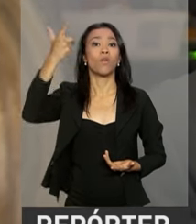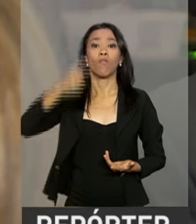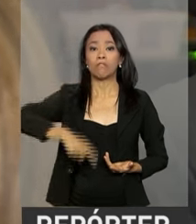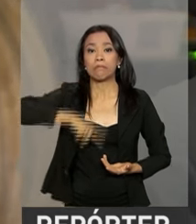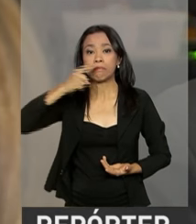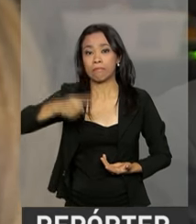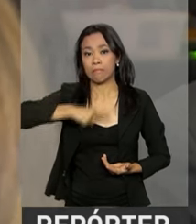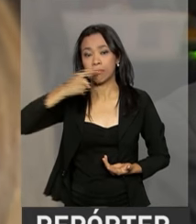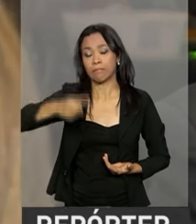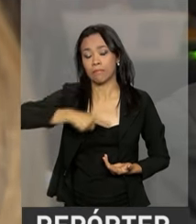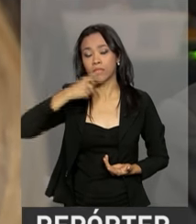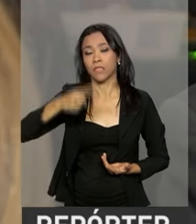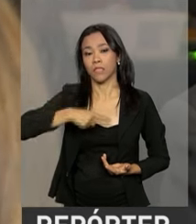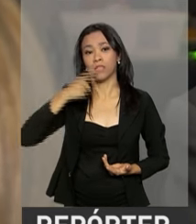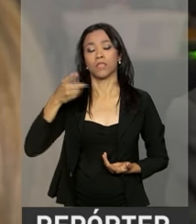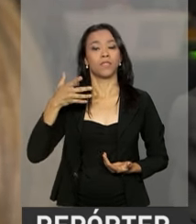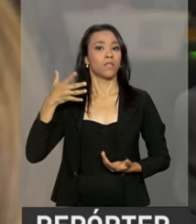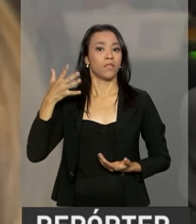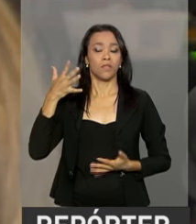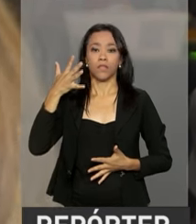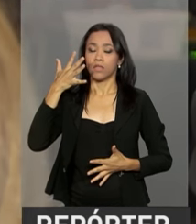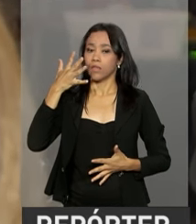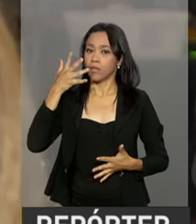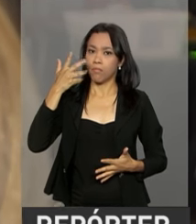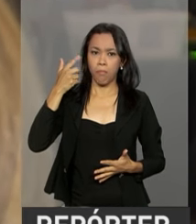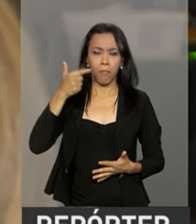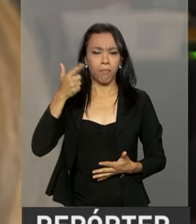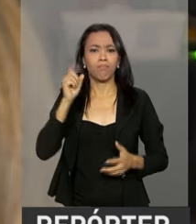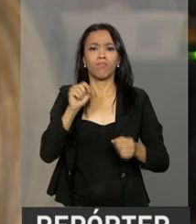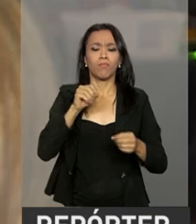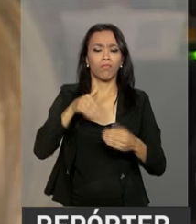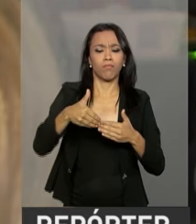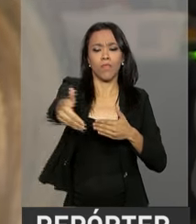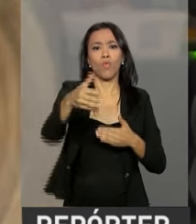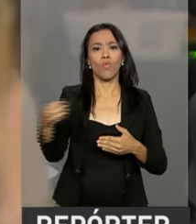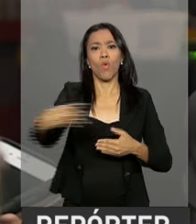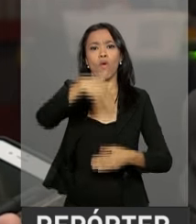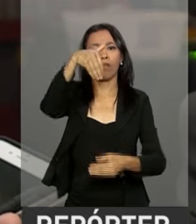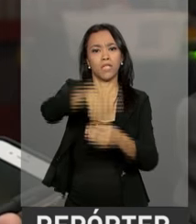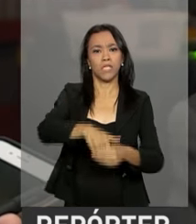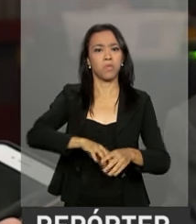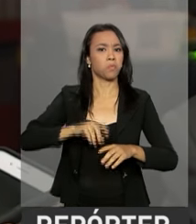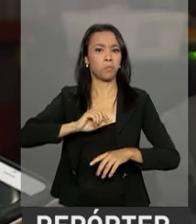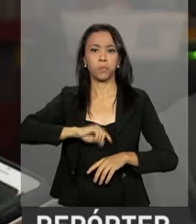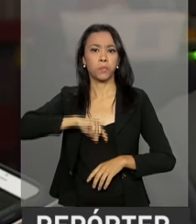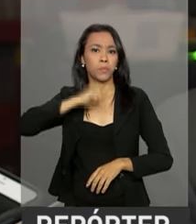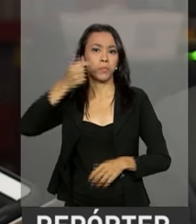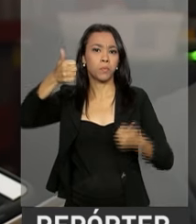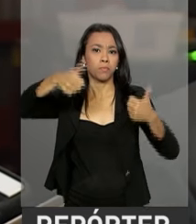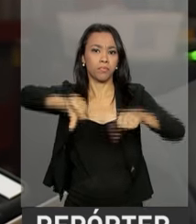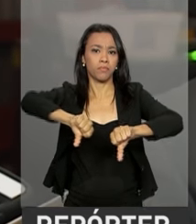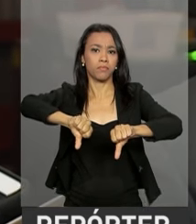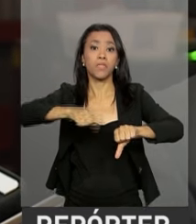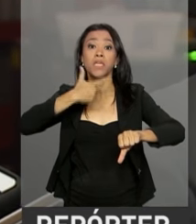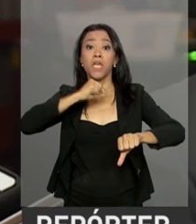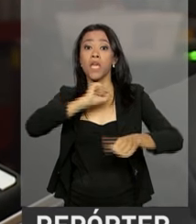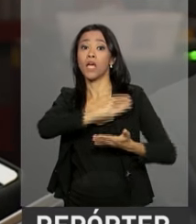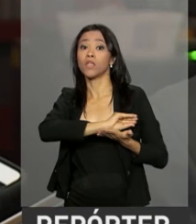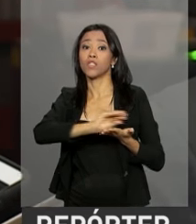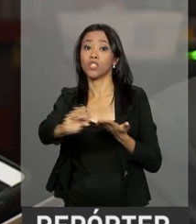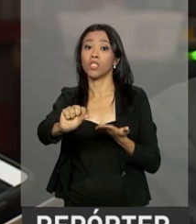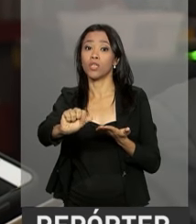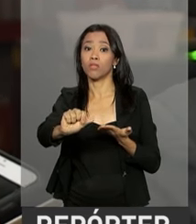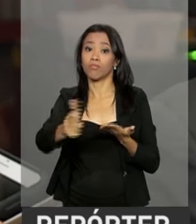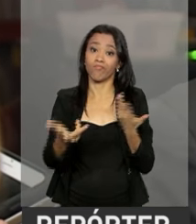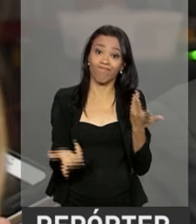anda há um impasse a respeito de fazer nova eleição que já tava previsto não aconteceu ou quem financia a nova eleição os americanos